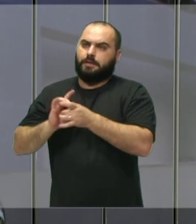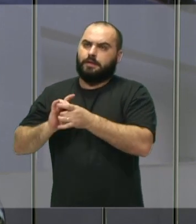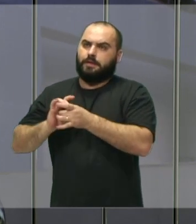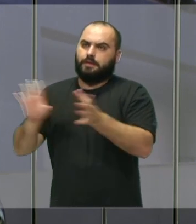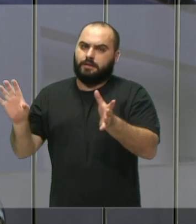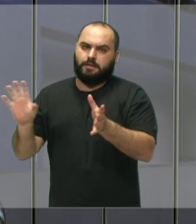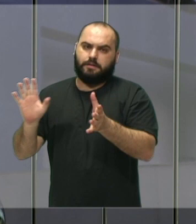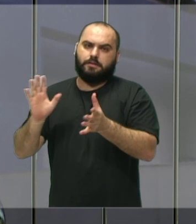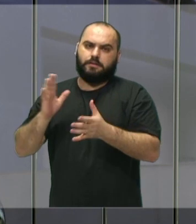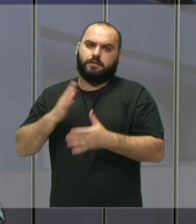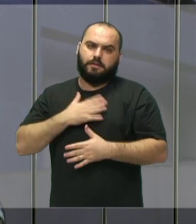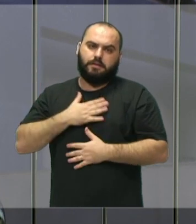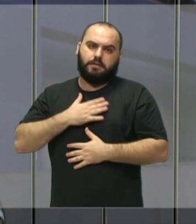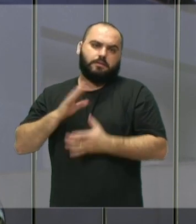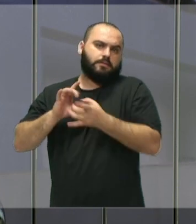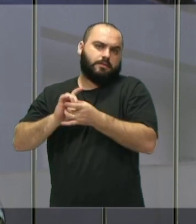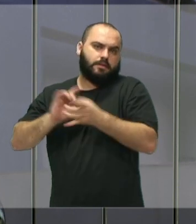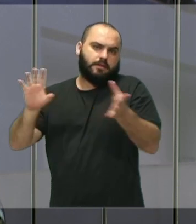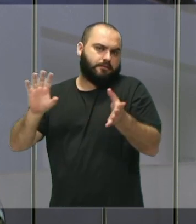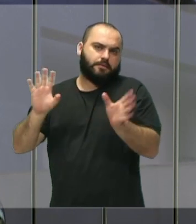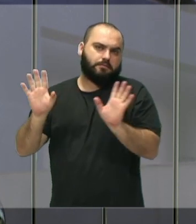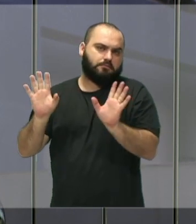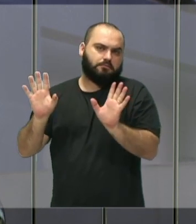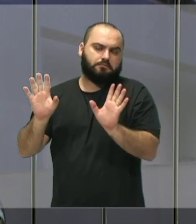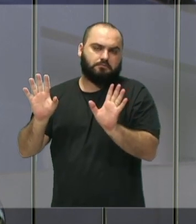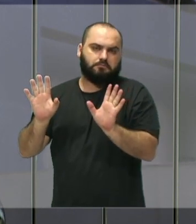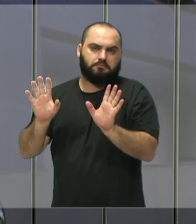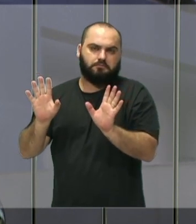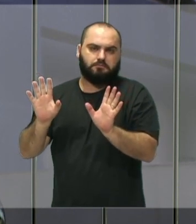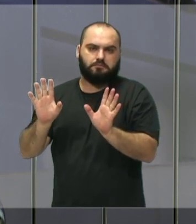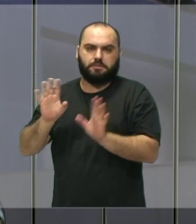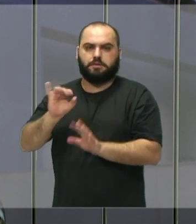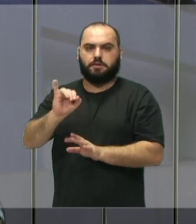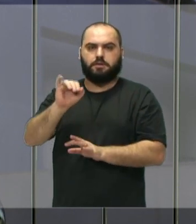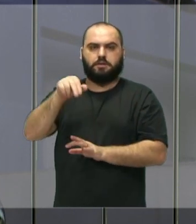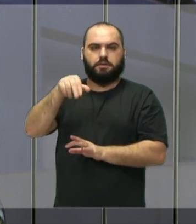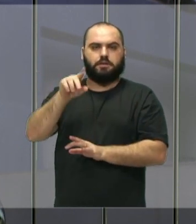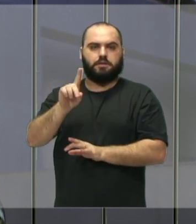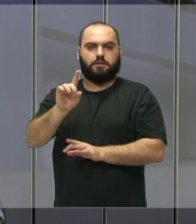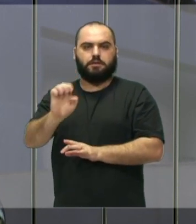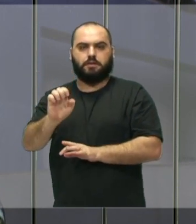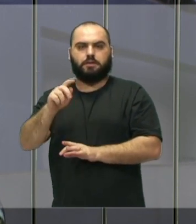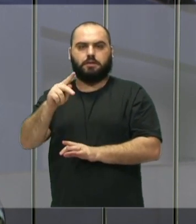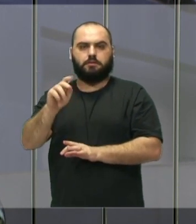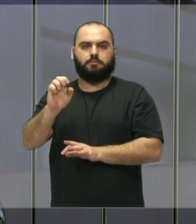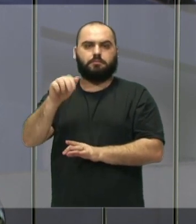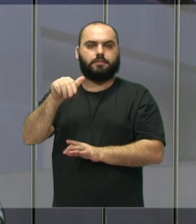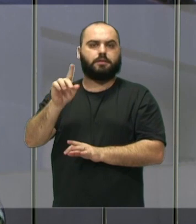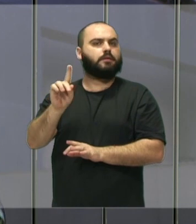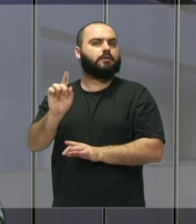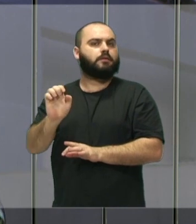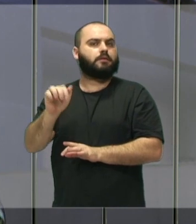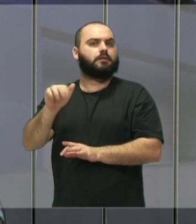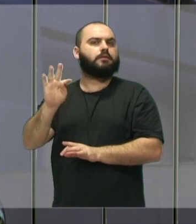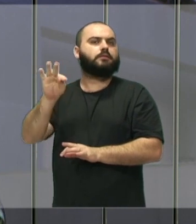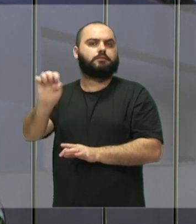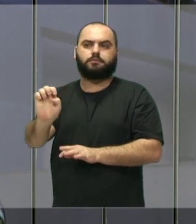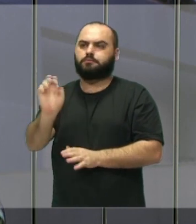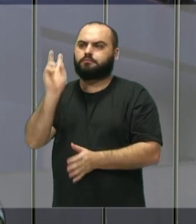sou independente, né? Porque eu sou independente, porque eu fico muito feliz de falar isso e repetir